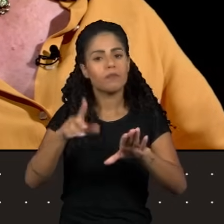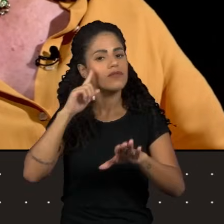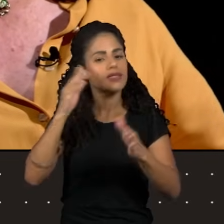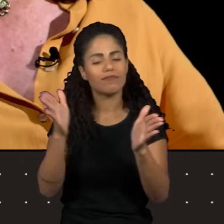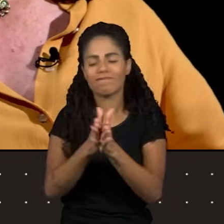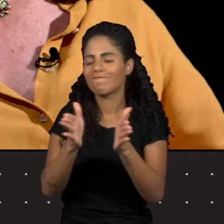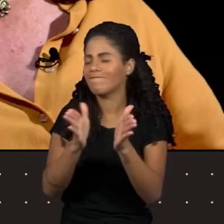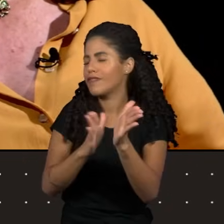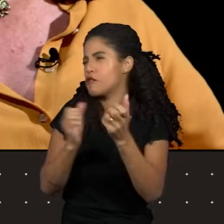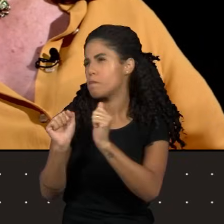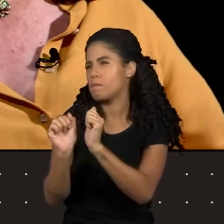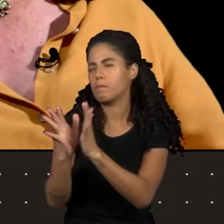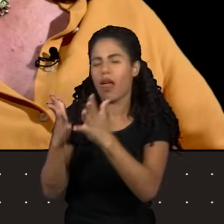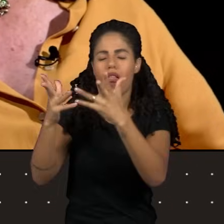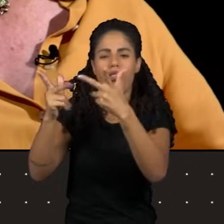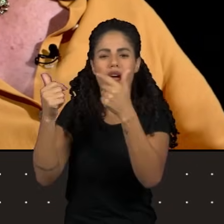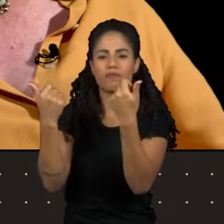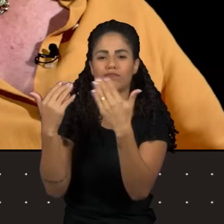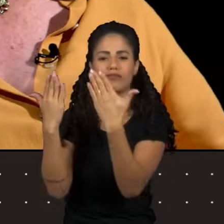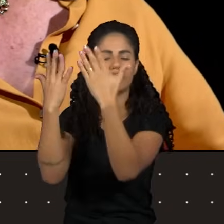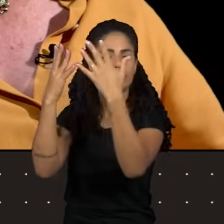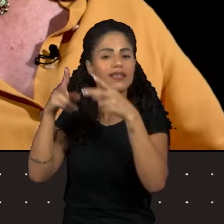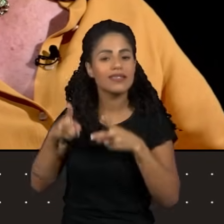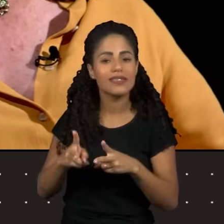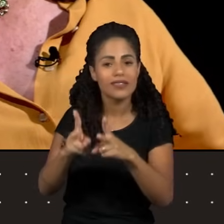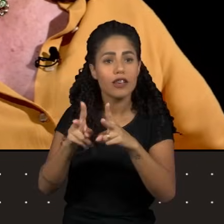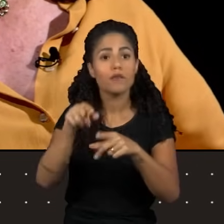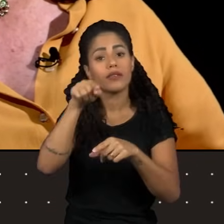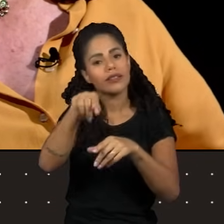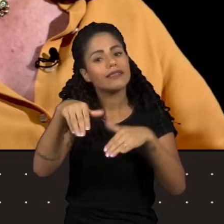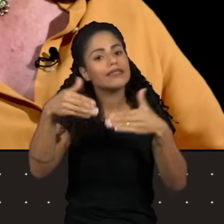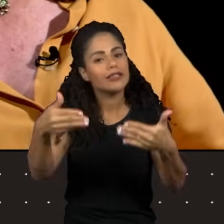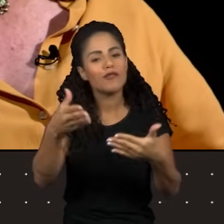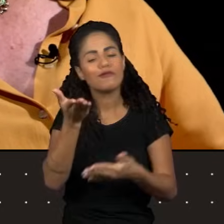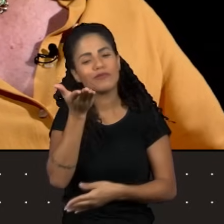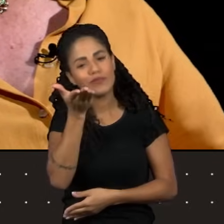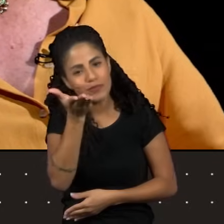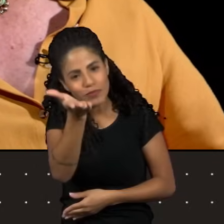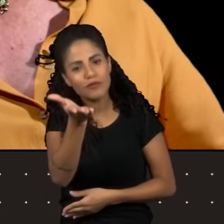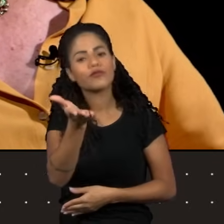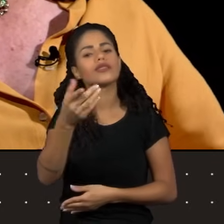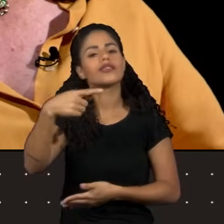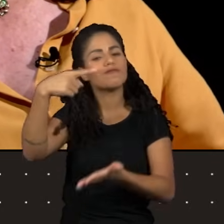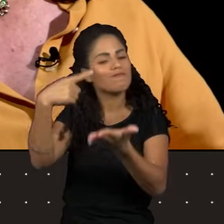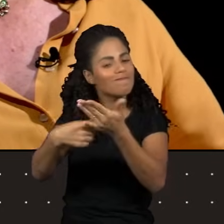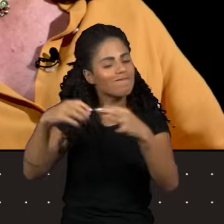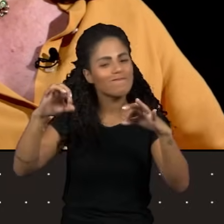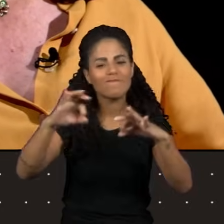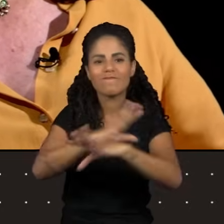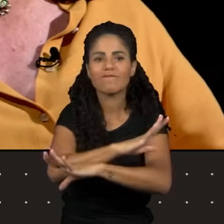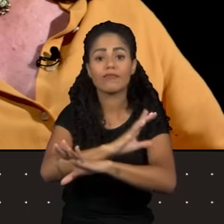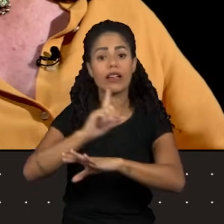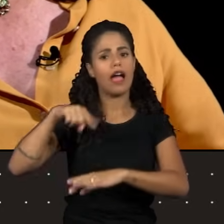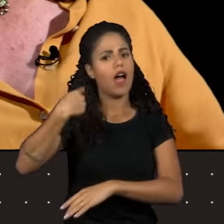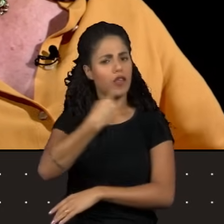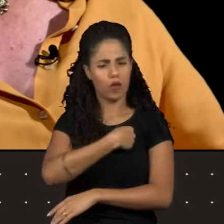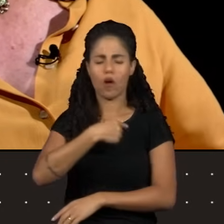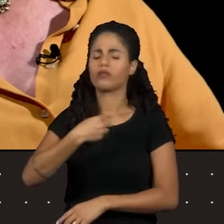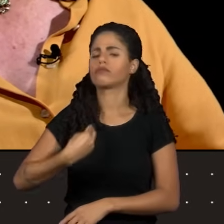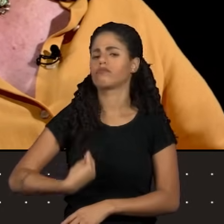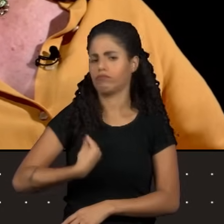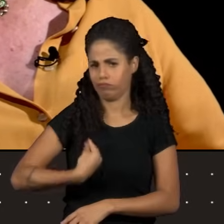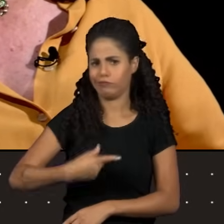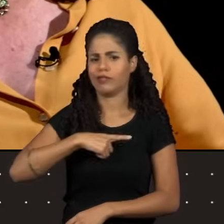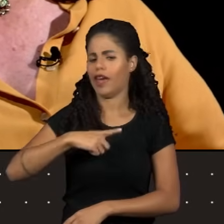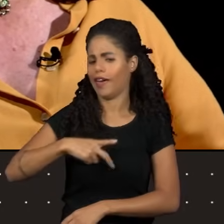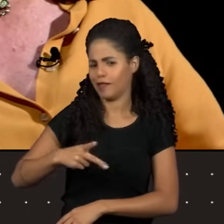enorme. E isso você provou ao longo dos anos, né? Enfim, querida, missão cumprida, né? Claro que nós temos muita coisa pela